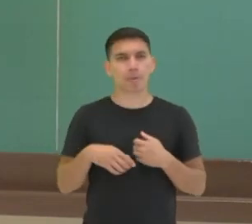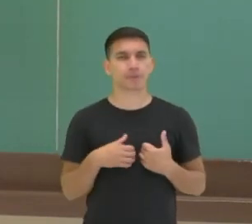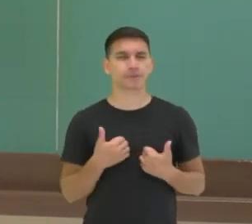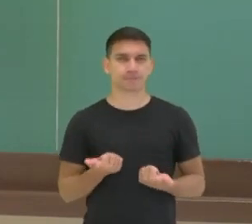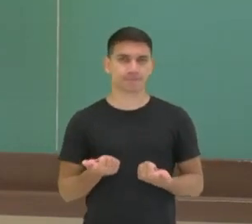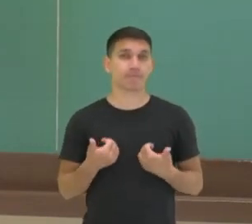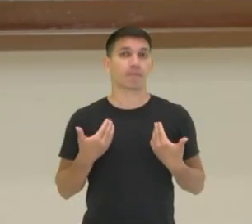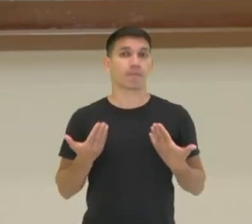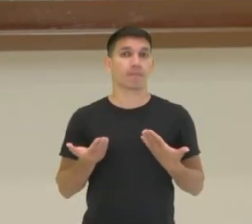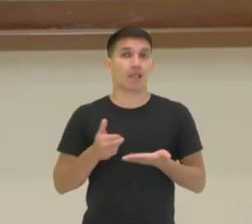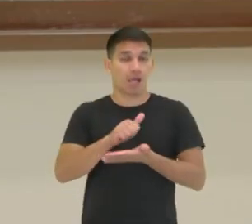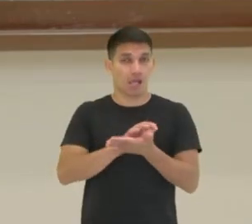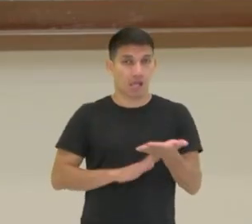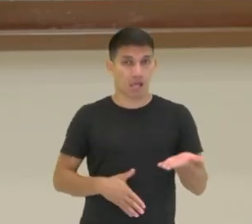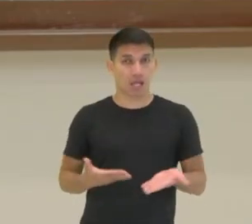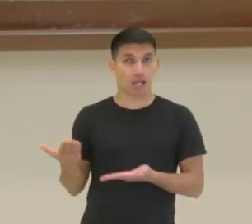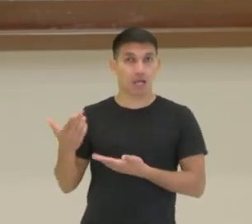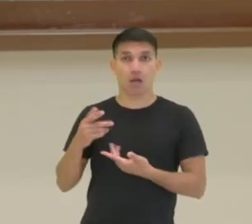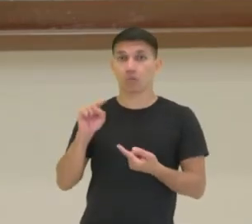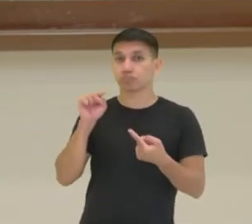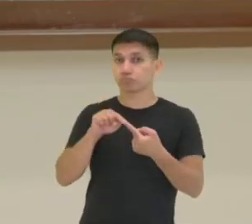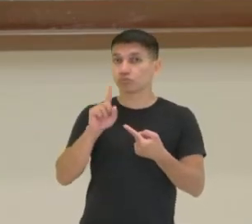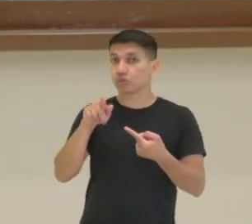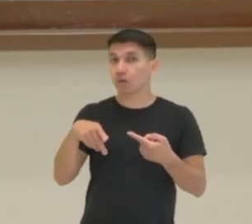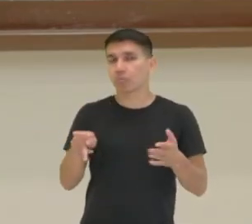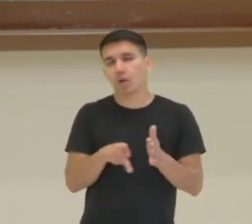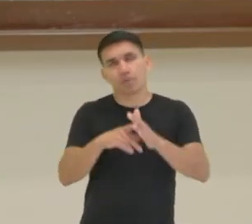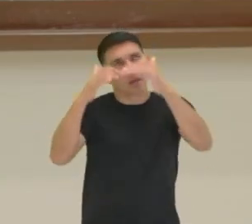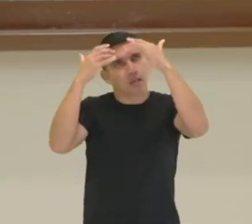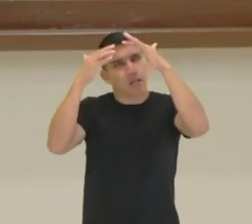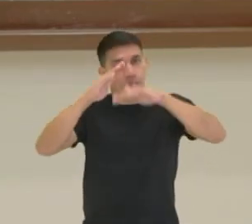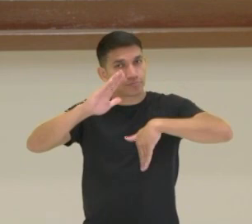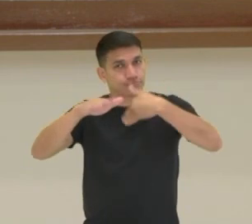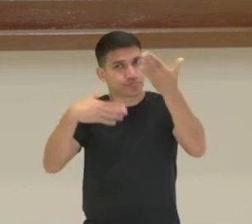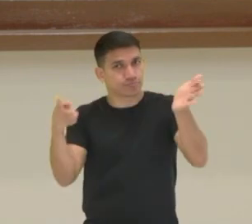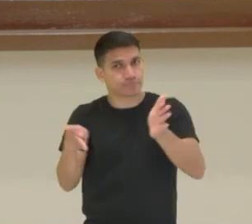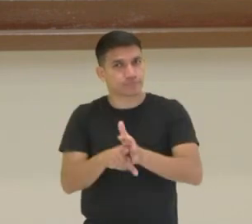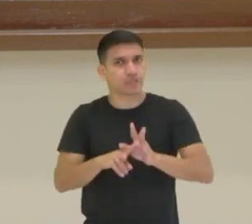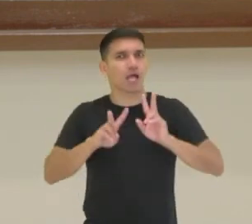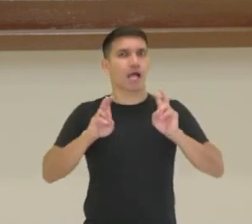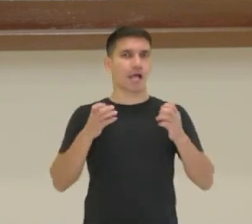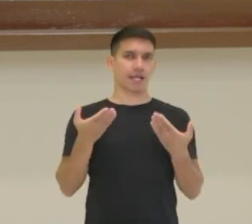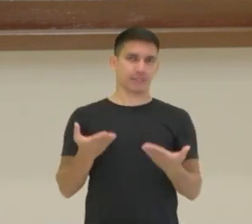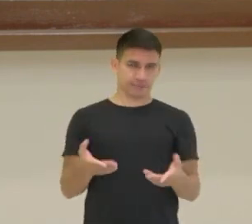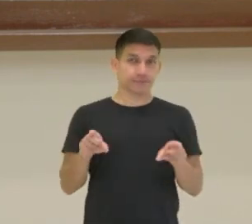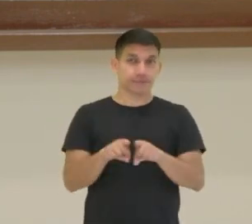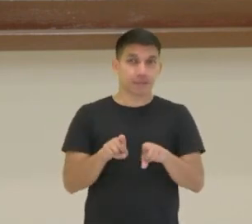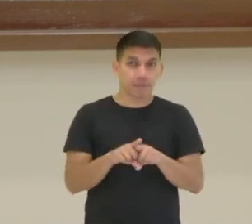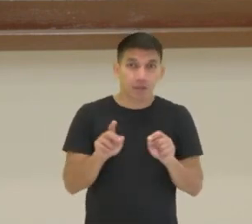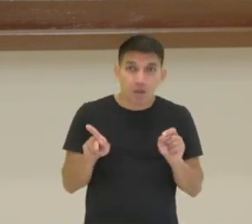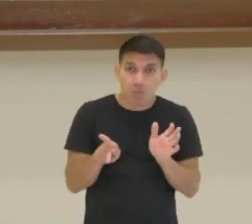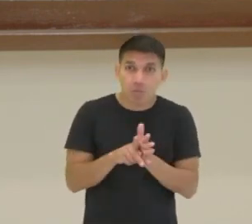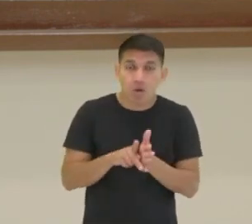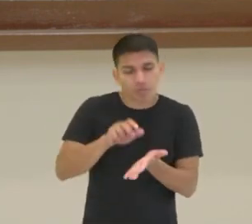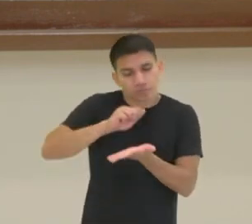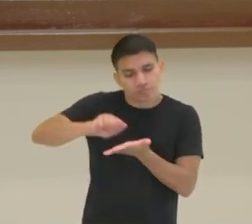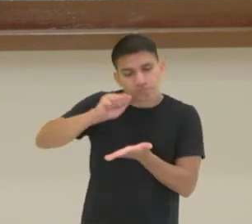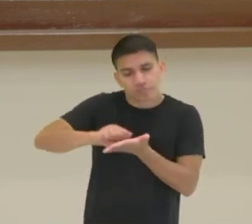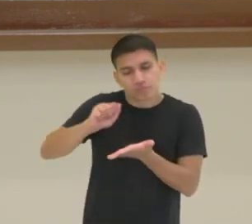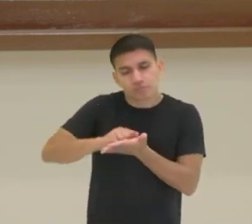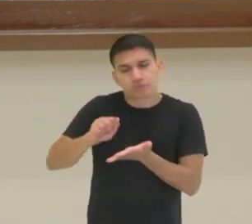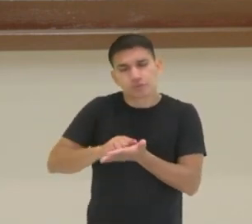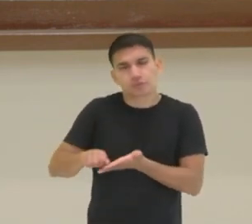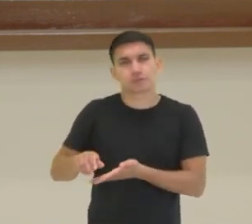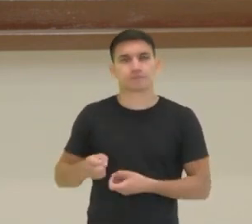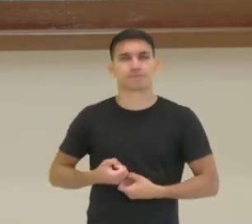Então, essa atividade visa a desenvolver uma reflexão sobre o assunto e também desenvolver a proficiência na linguagem